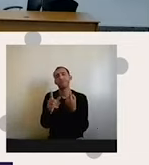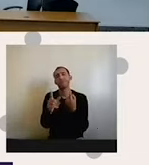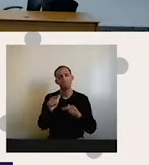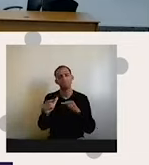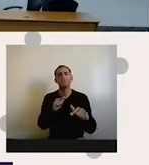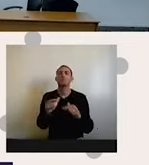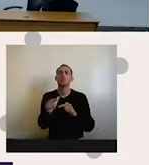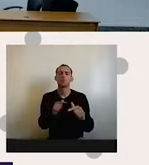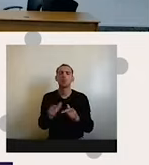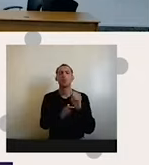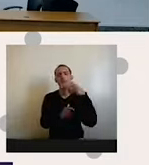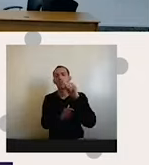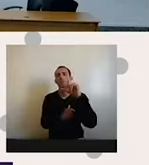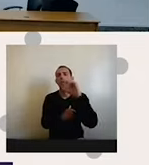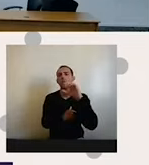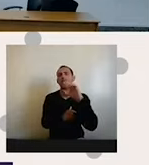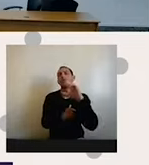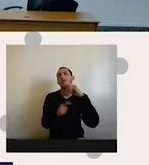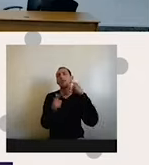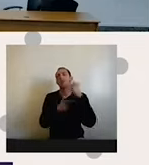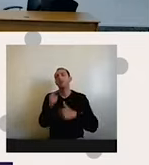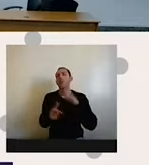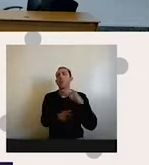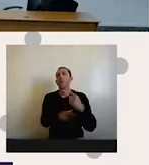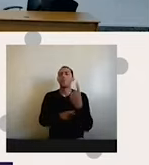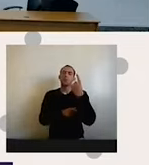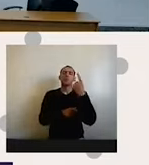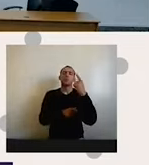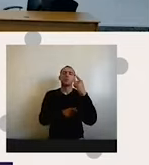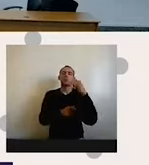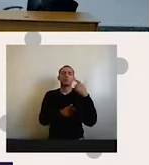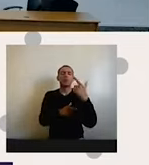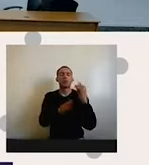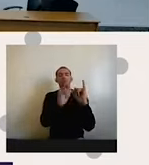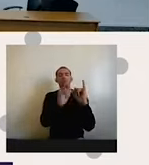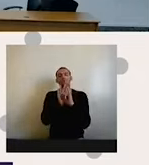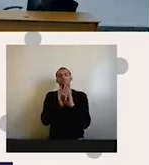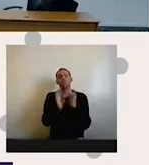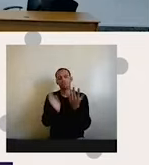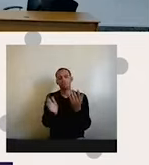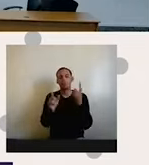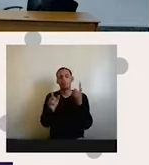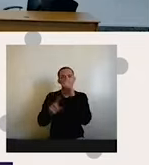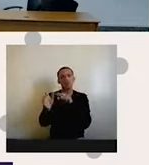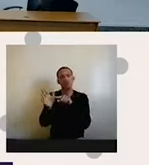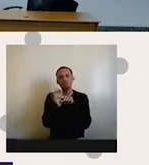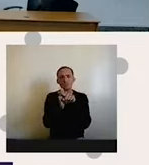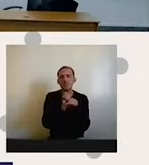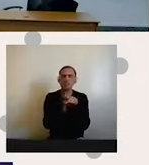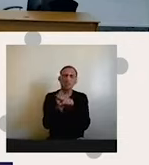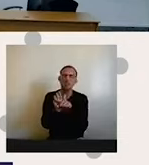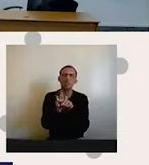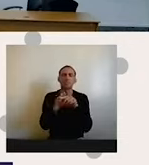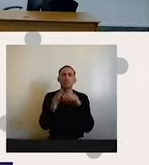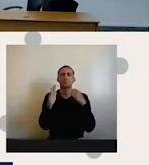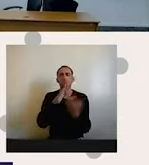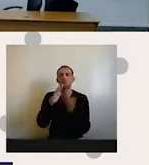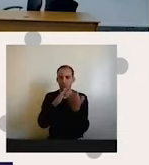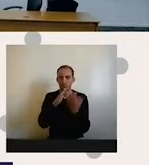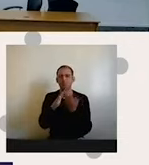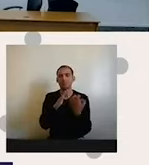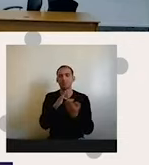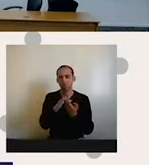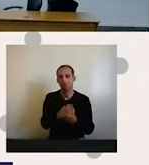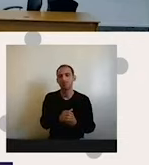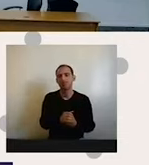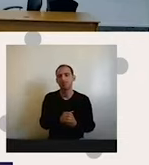dados. Algumas pesquisas de satisfação de empresa, dados de ouvidoria, às vezes nos ajudam também